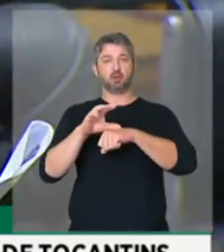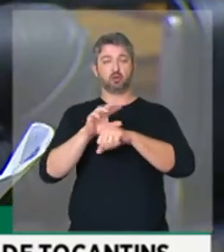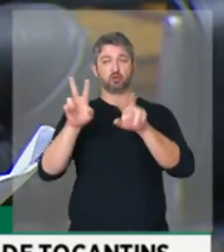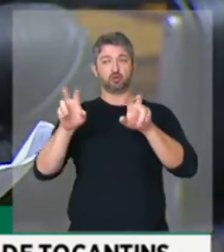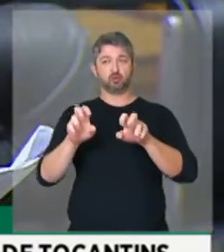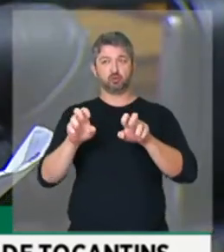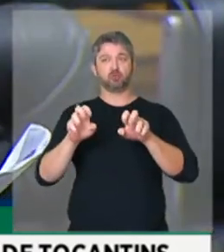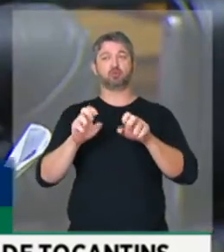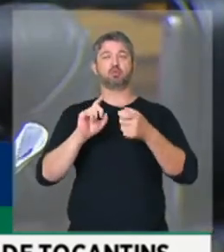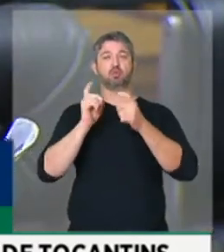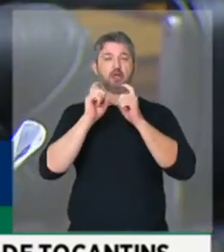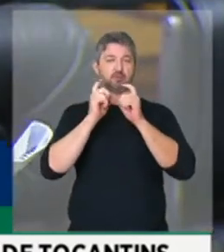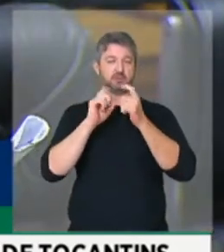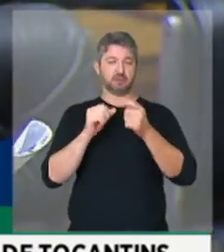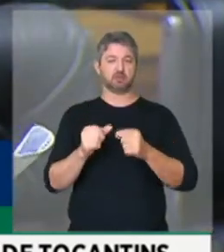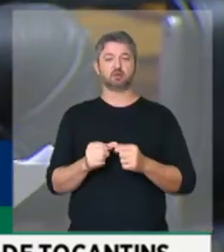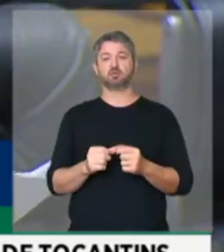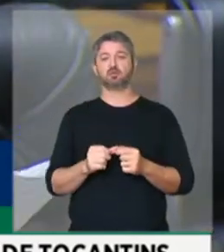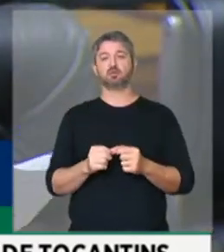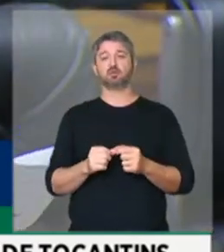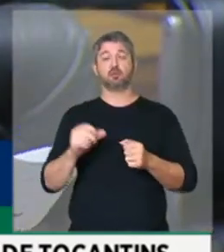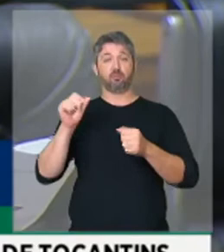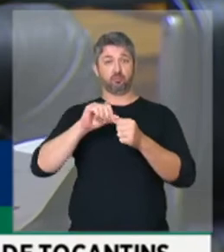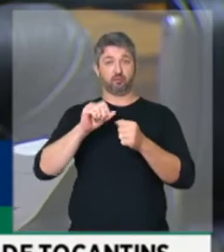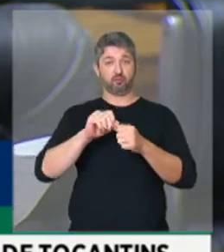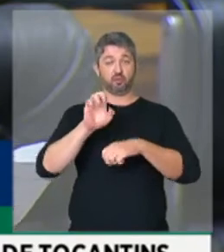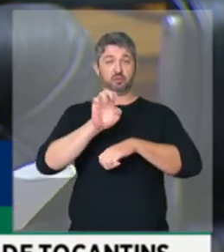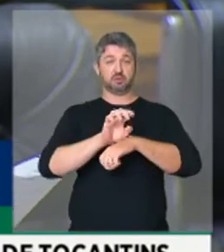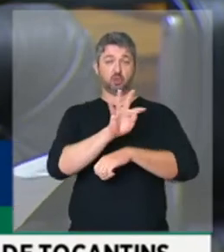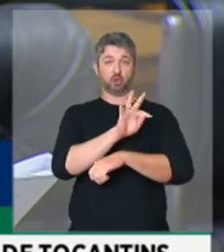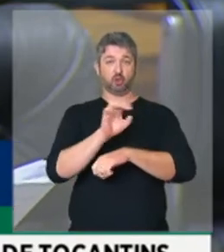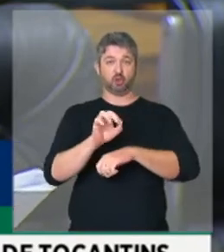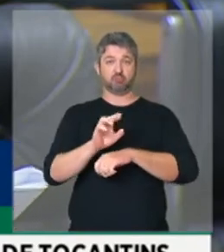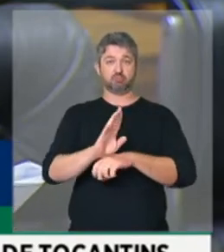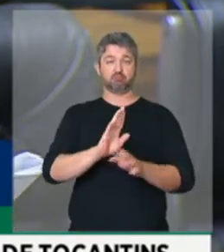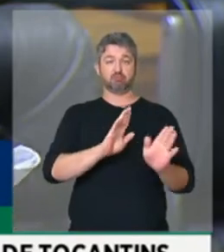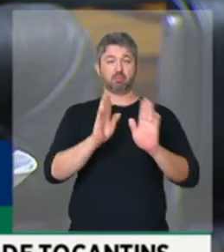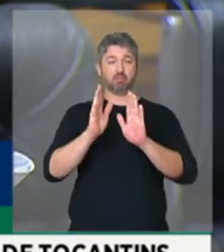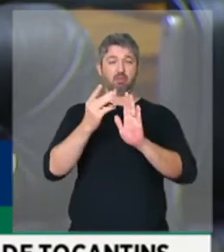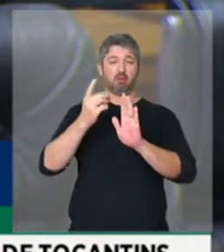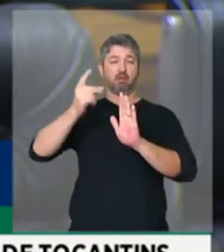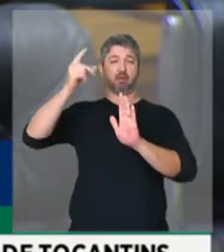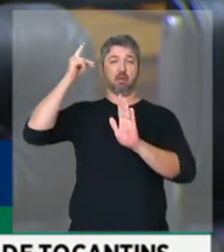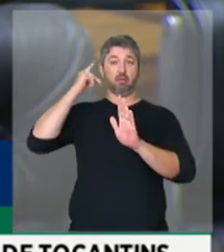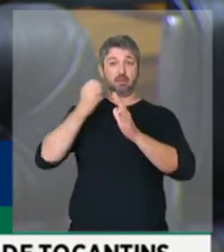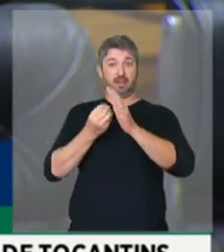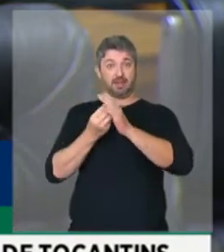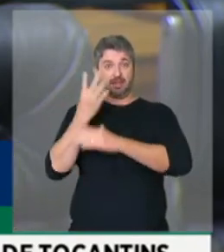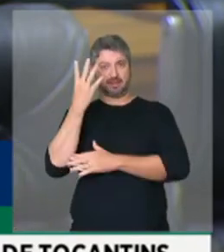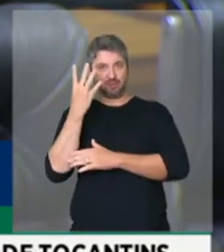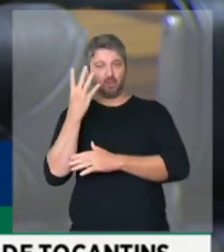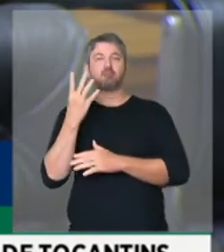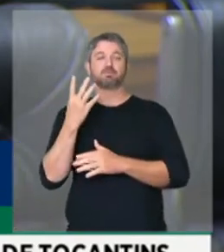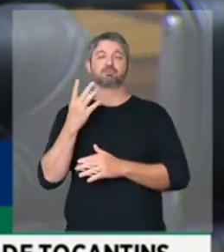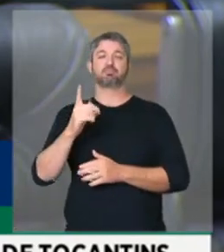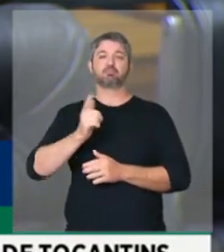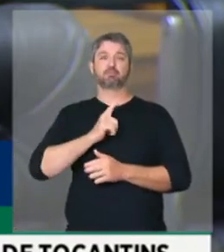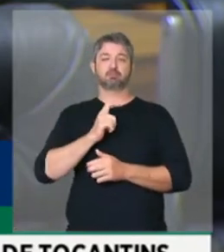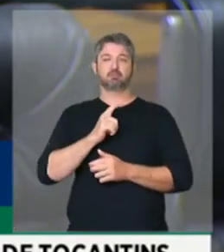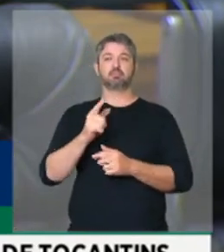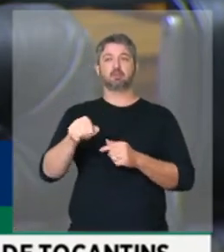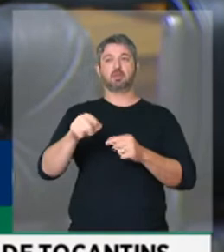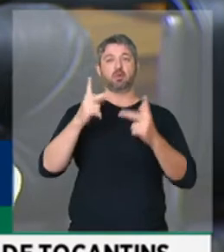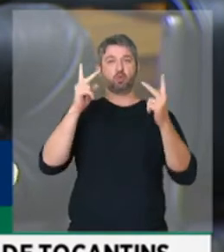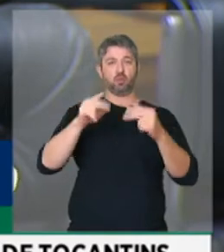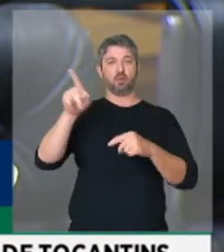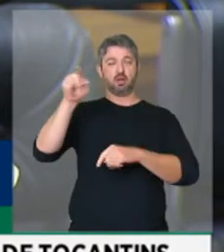atos administrativos praticados pelo Estado Tocantins naquele período que ele estava sendo criado. Nós temos essa mesma situação no